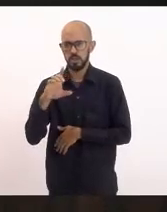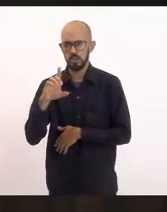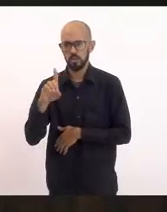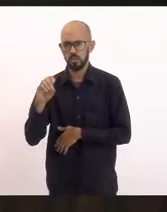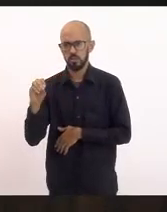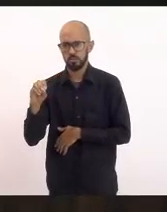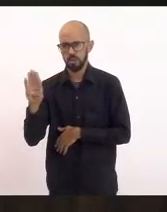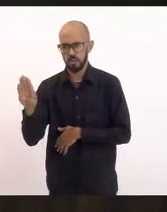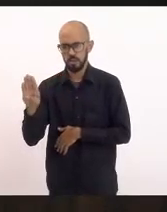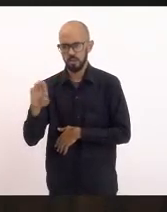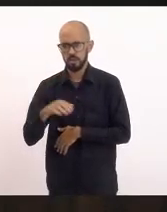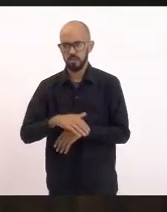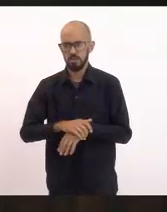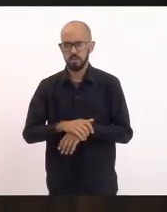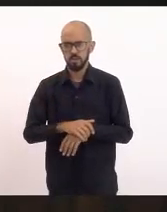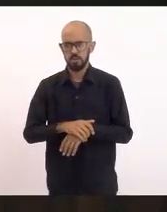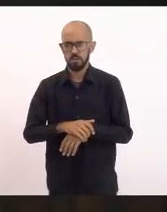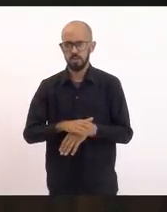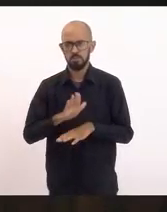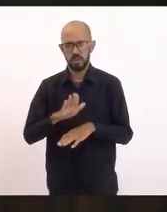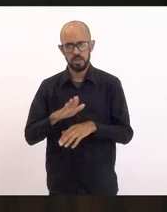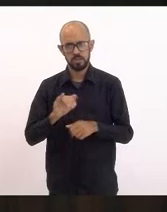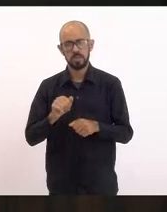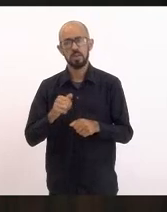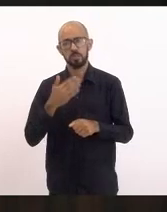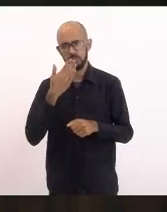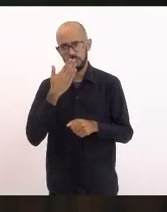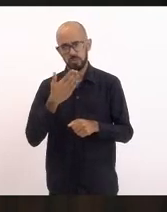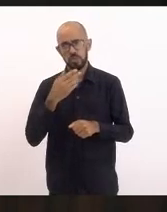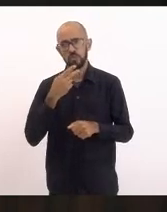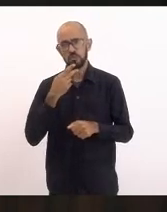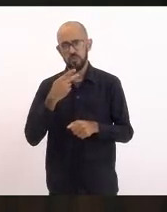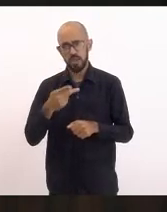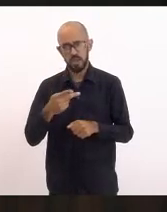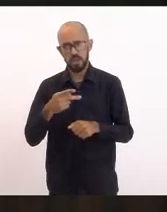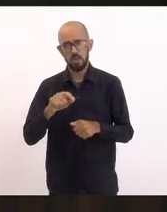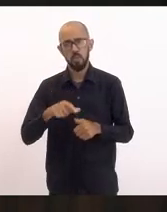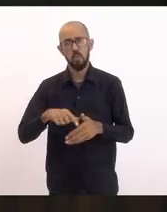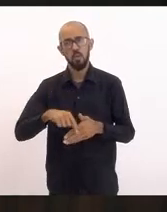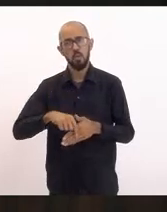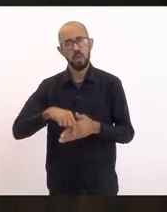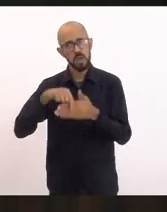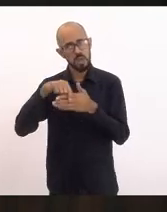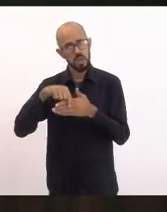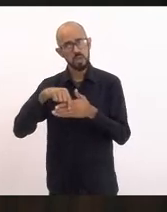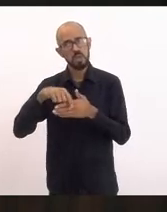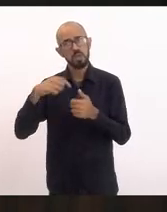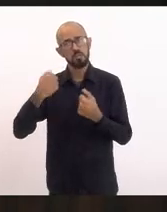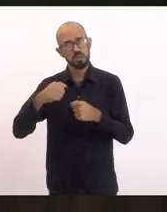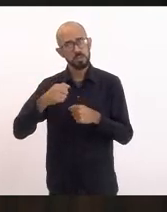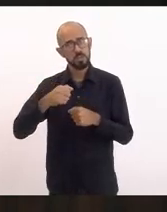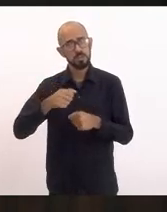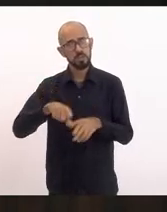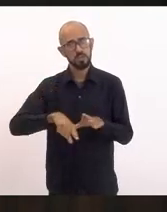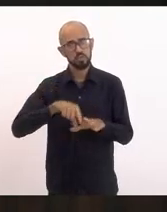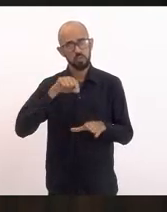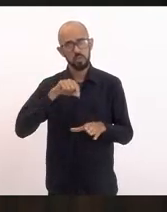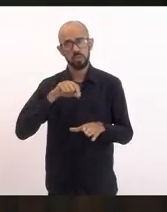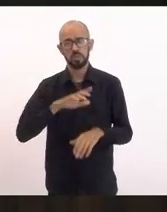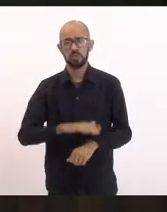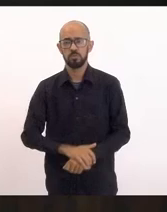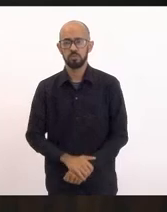mas... Eu pedi e falei mais uma vez. O líder tem que delegar ou então o líder tem que se